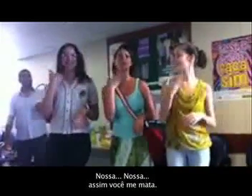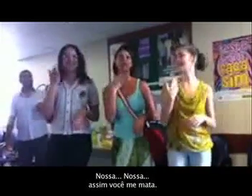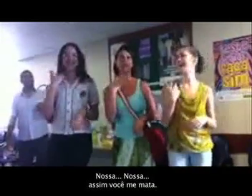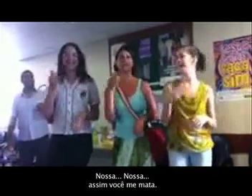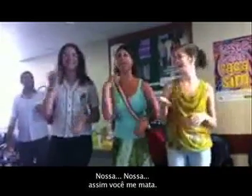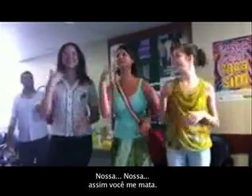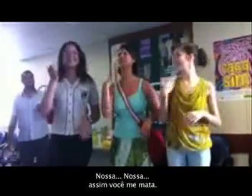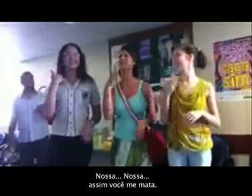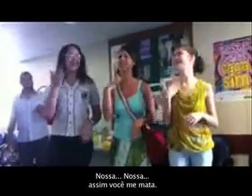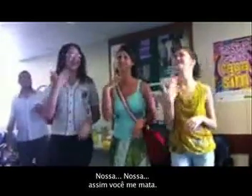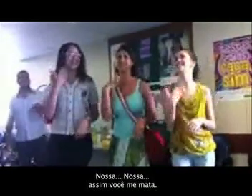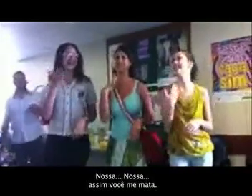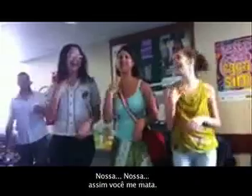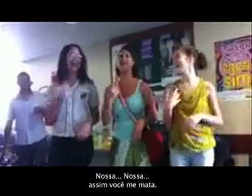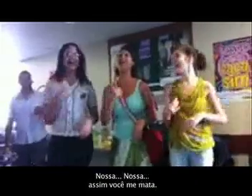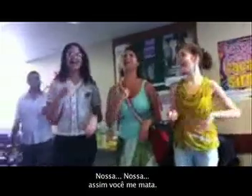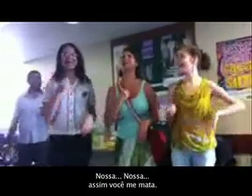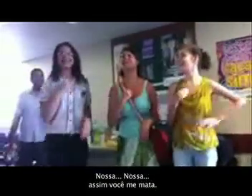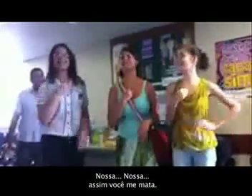Nossa,